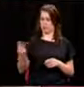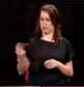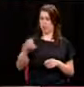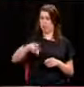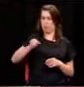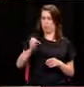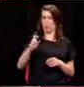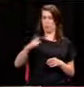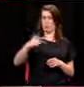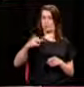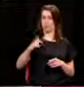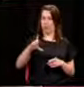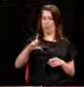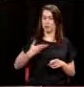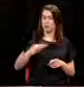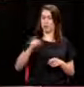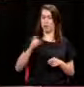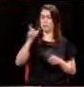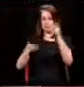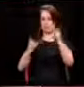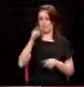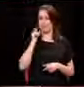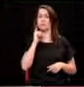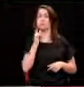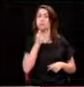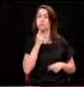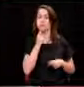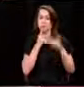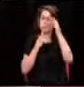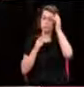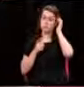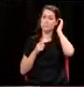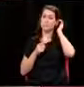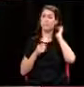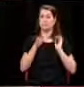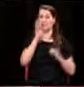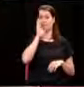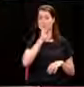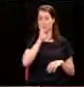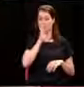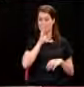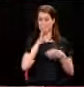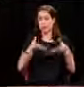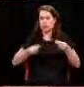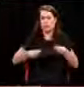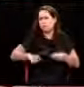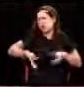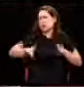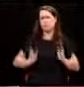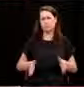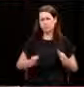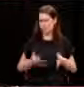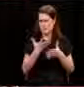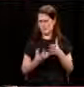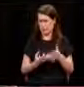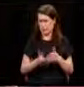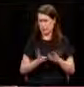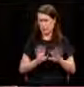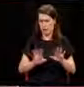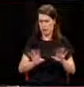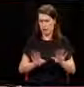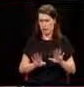forma de, sem qualquer descarga de software ou sem qualquer configuração, de maneira muito simples, que basta estar o surdo registado no portal do